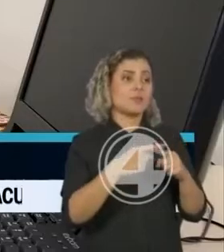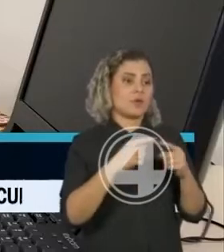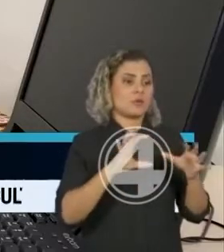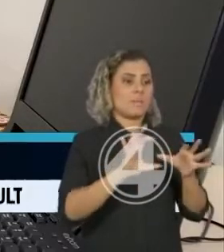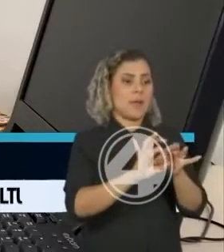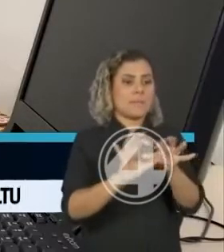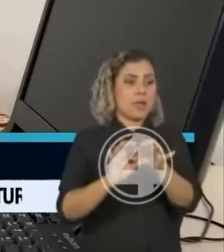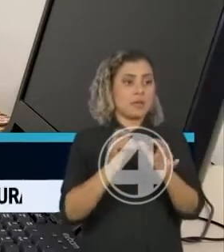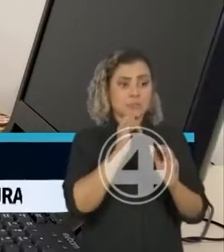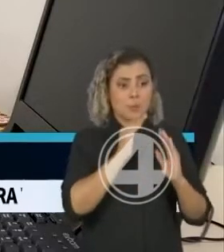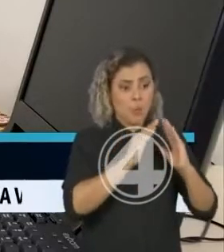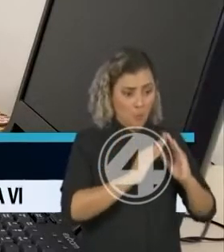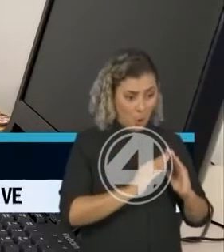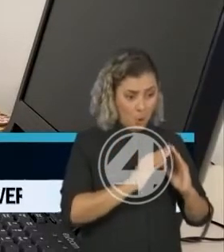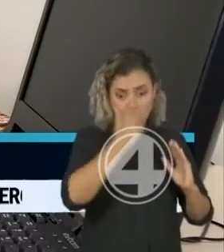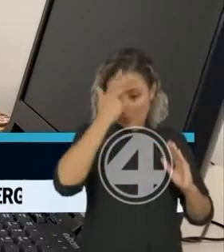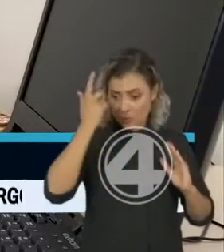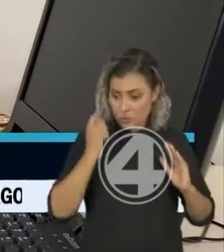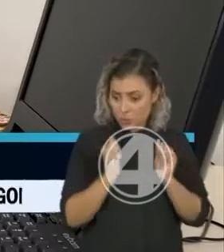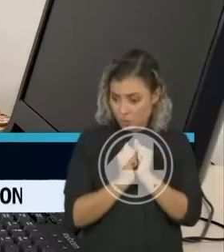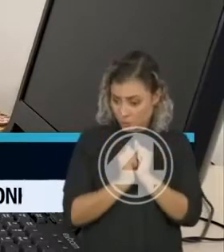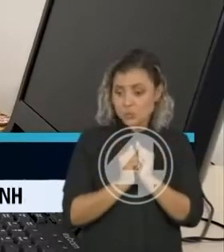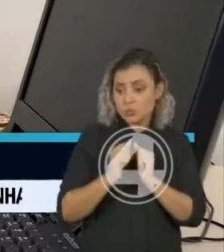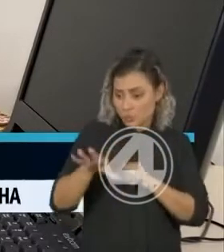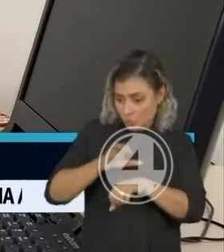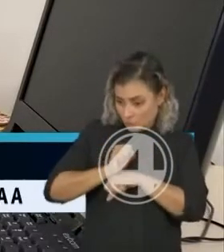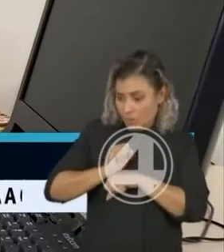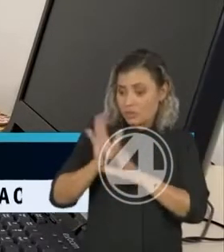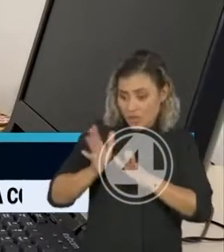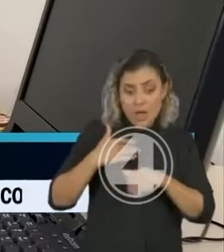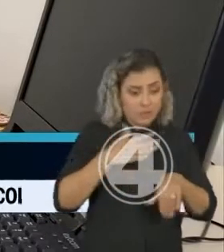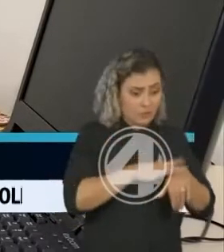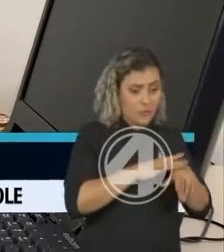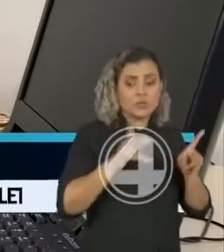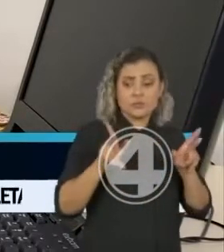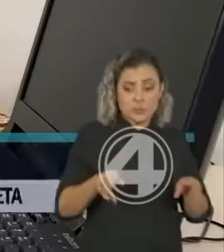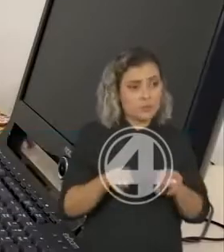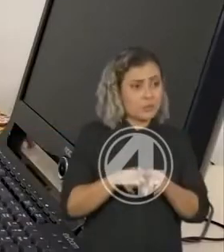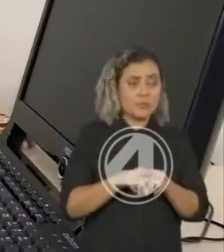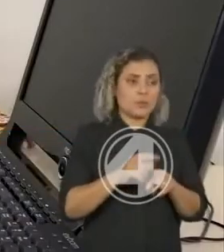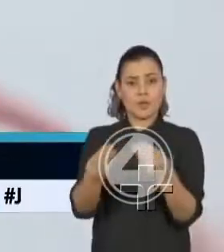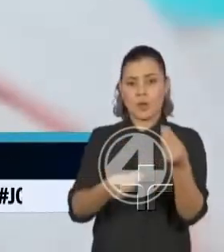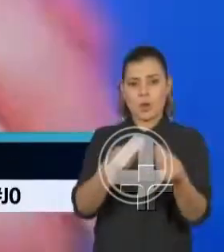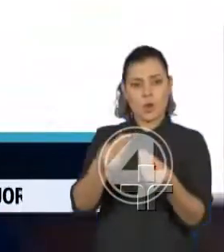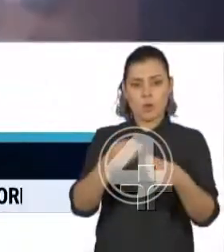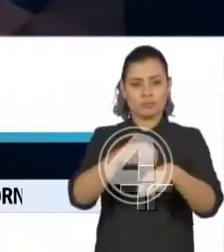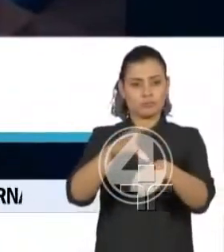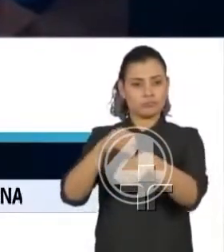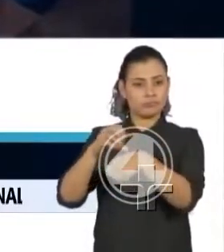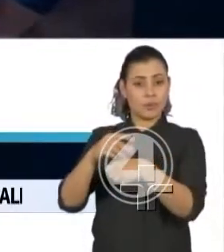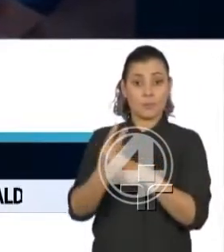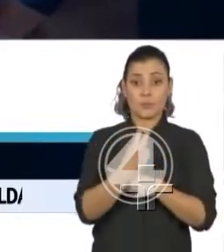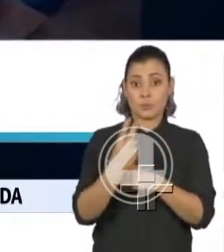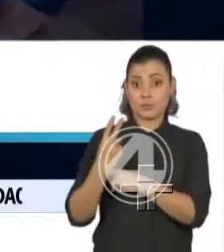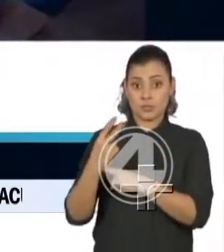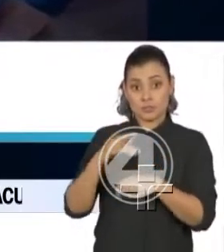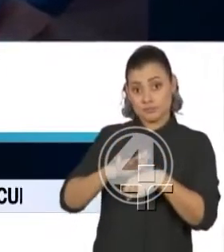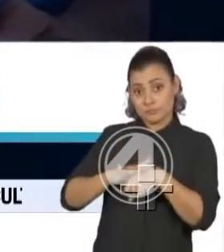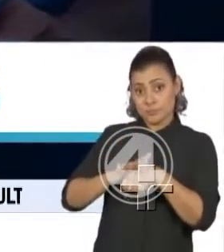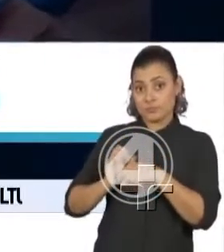epidemiológico por exemplo eu moro com alguém que teve a doença e eu também tô doente eu não preciso nem fazer o teste e